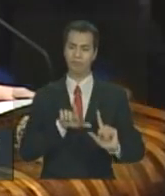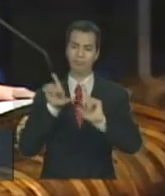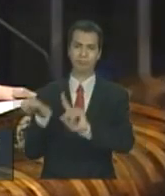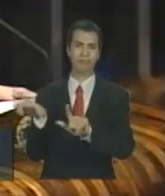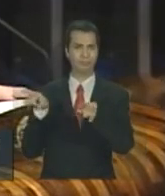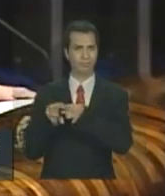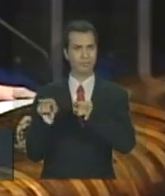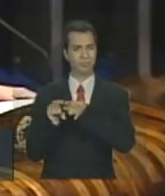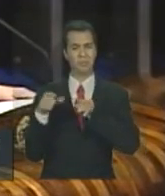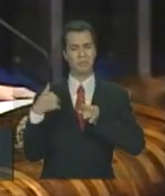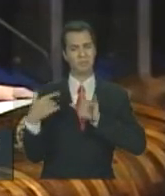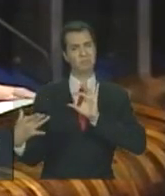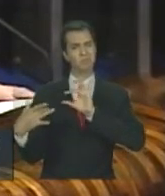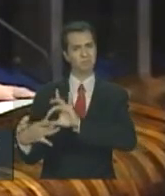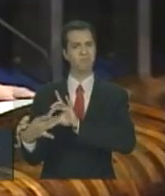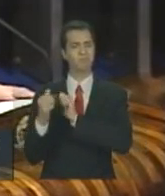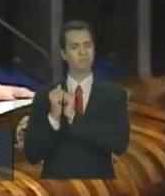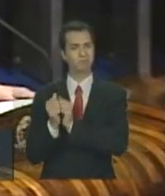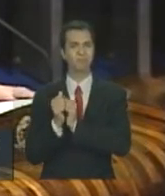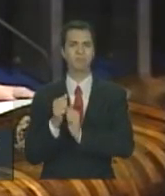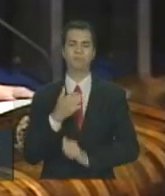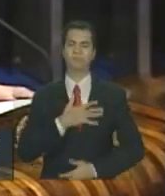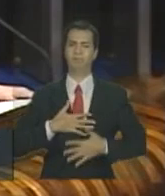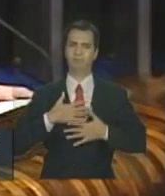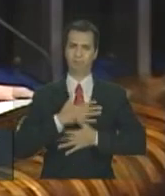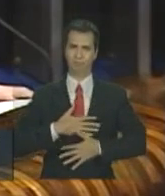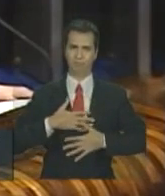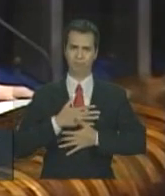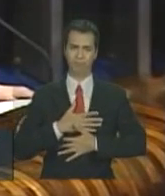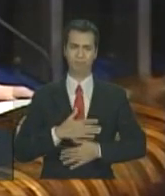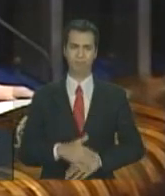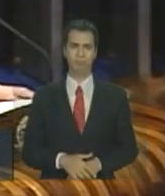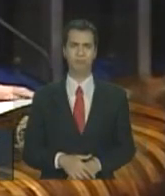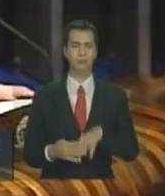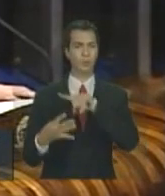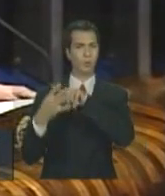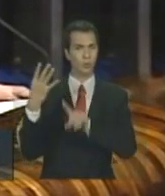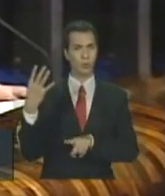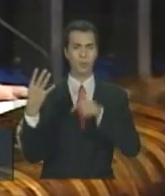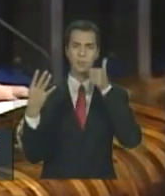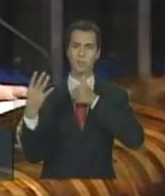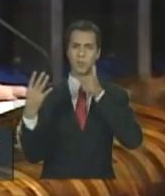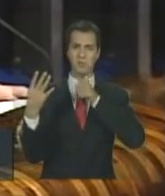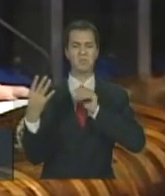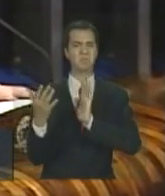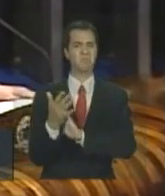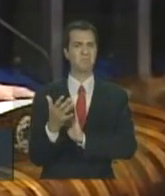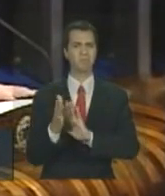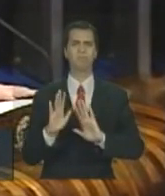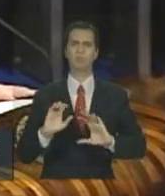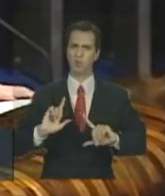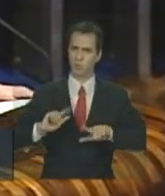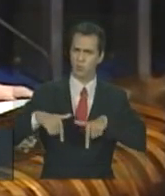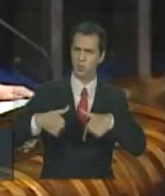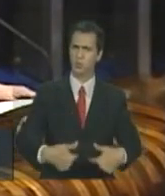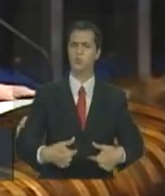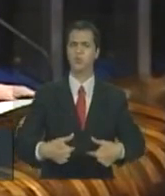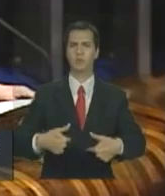prêmio Mulher Cidadã Berta Lutz. Bravas brasileiras,